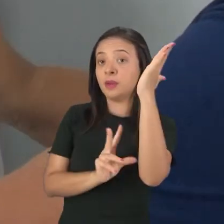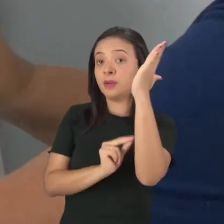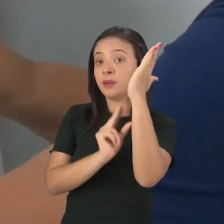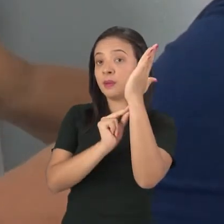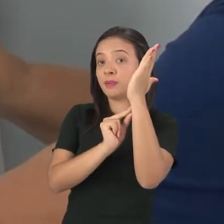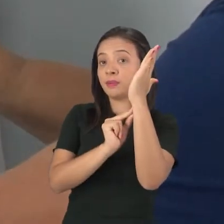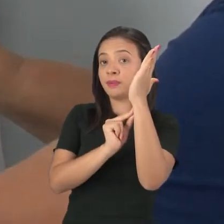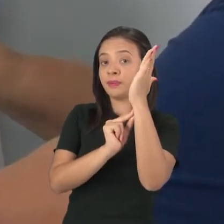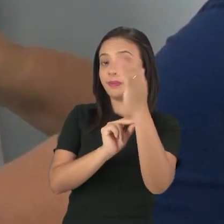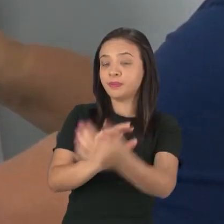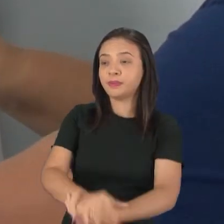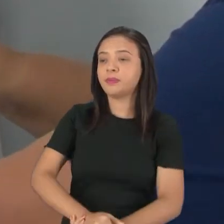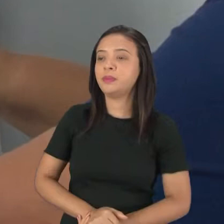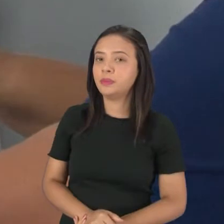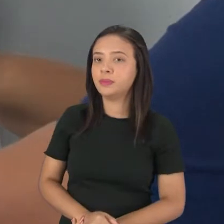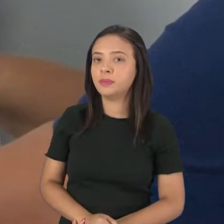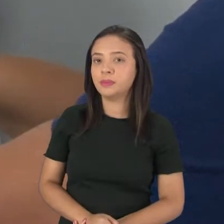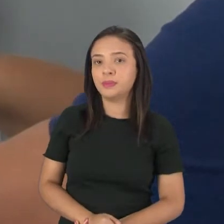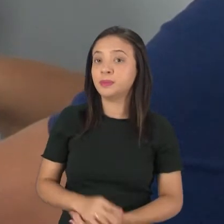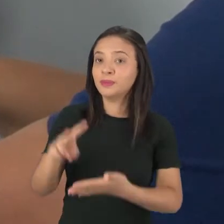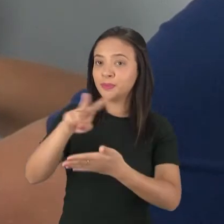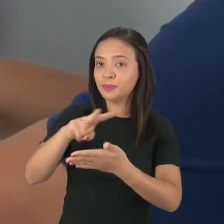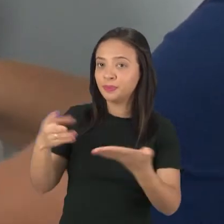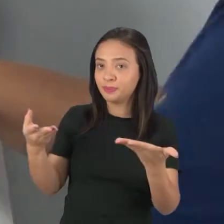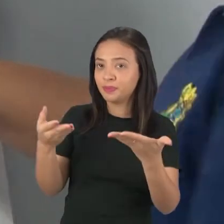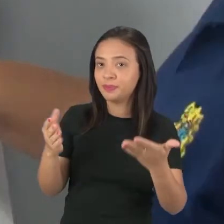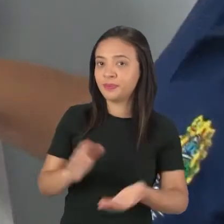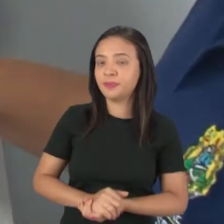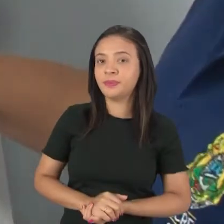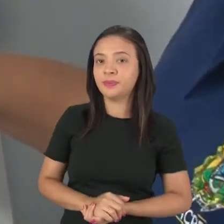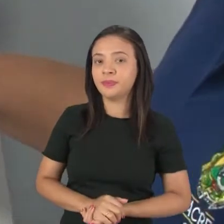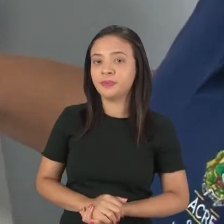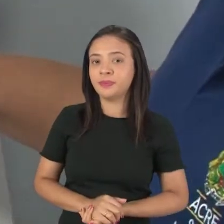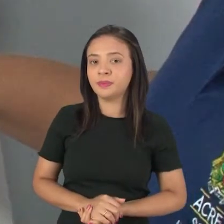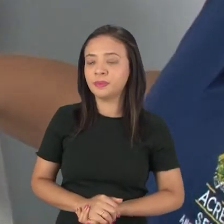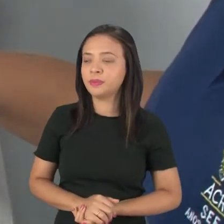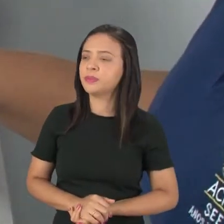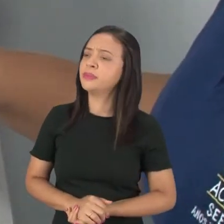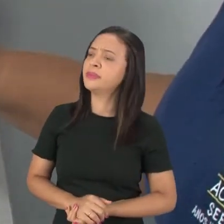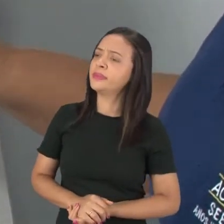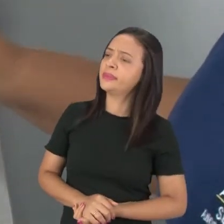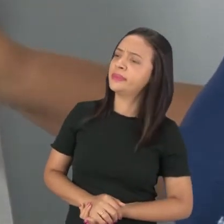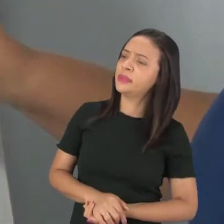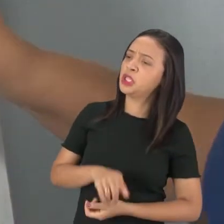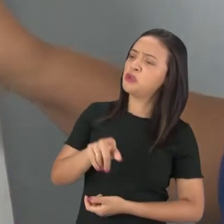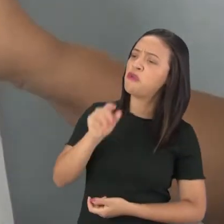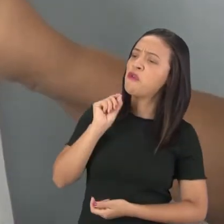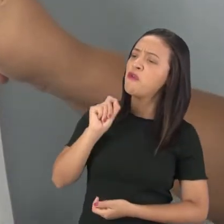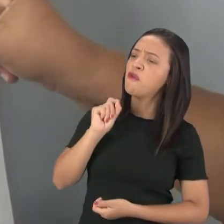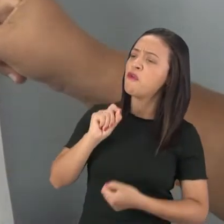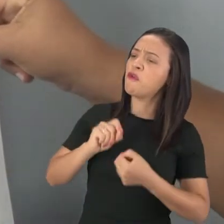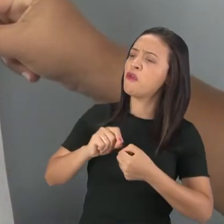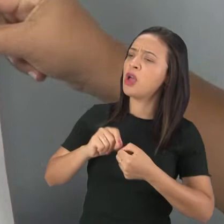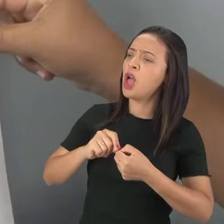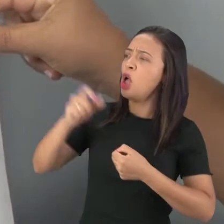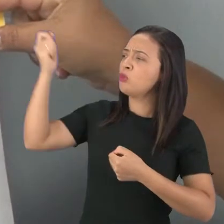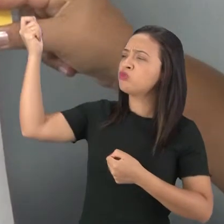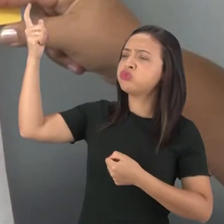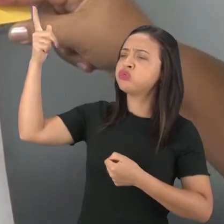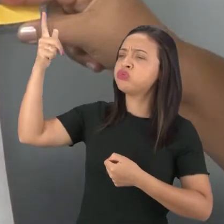ela não é vamos lá vamos fazer a leitura e o que é que você fez durante